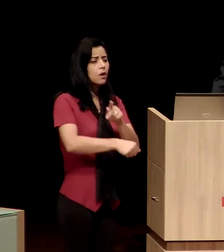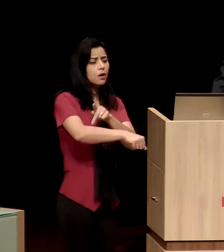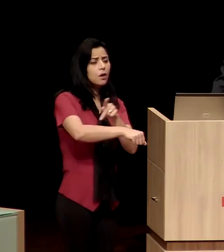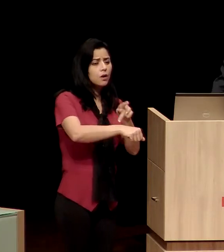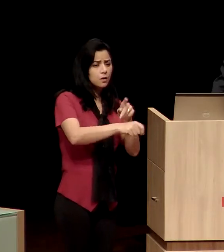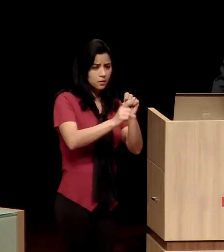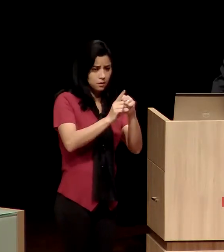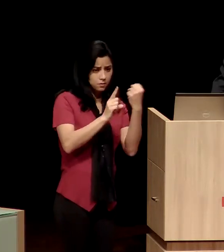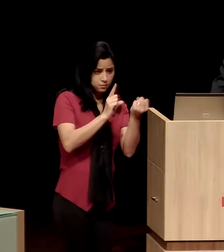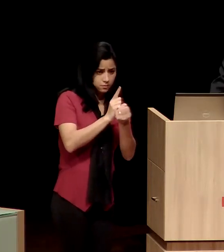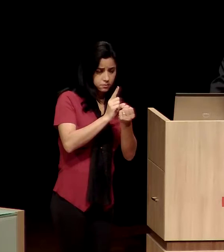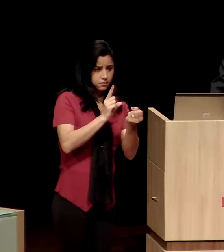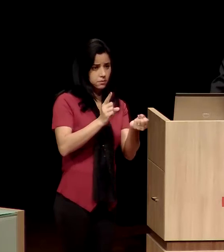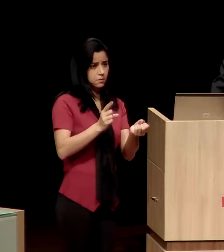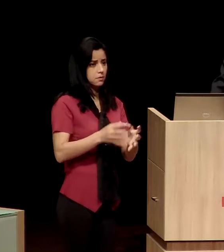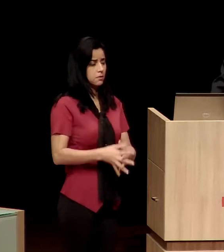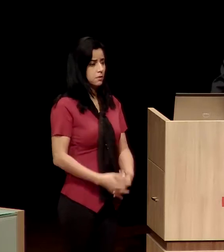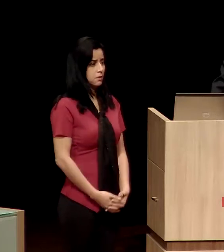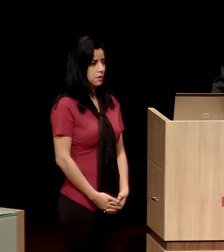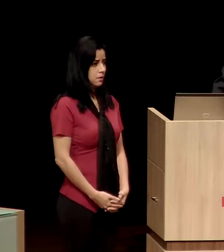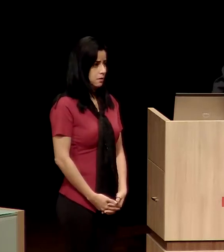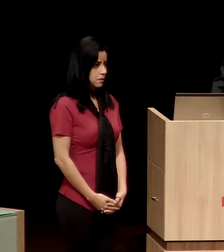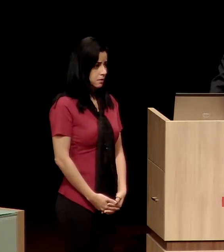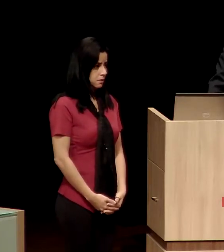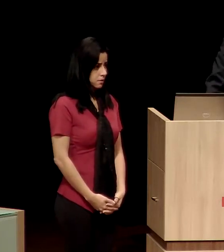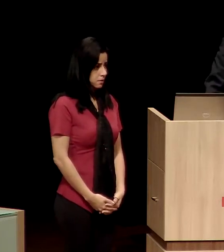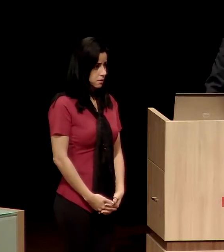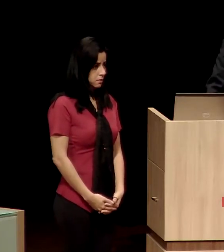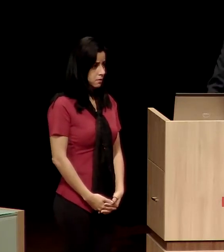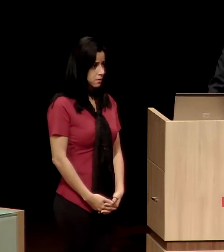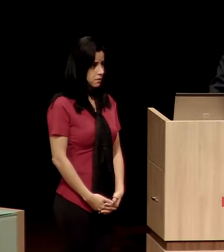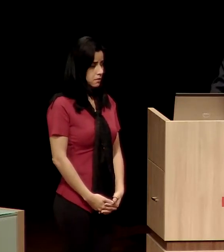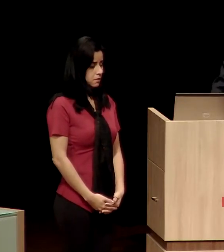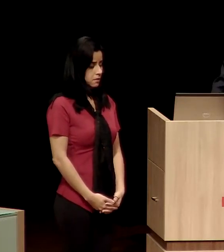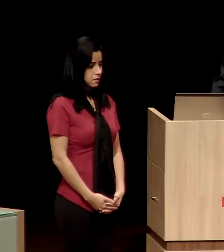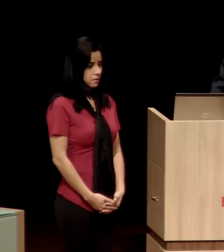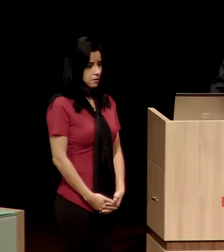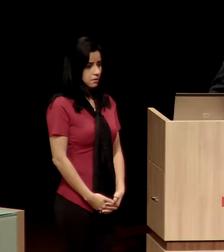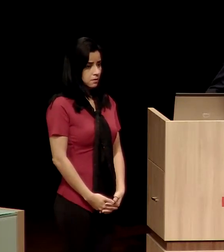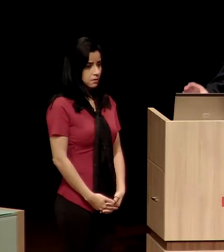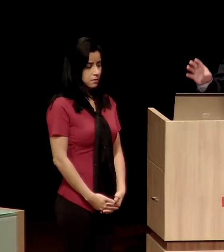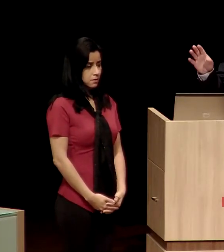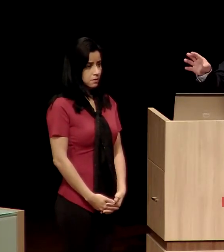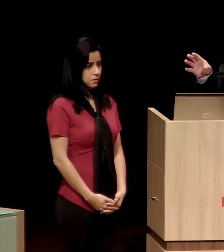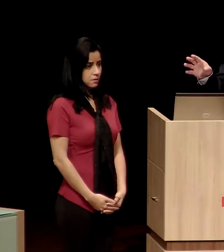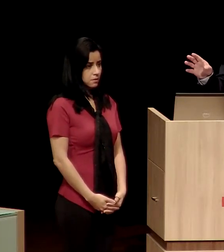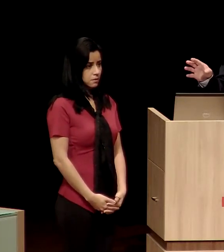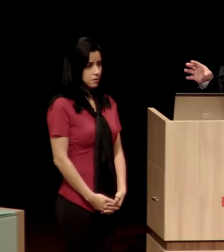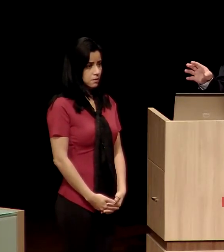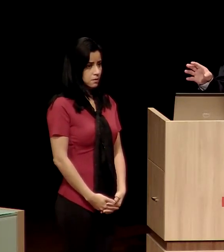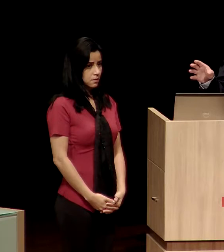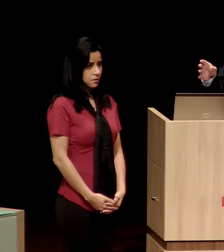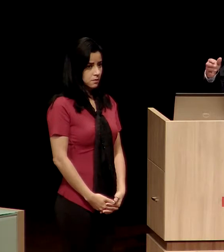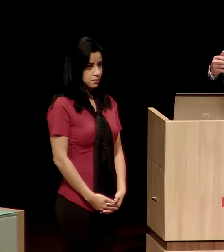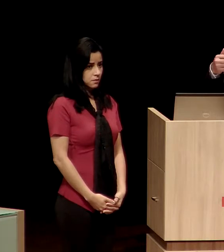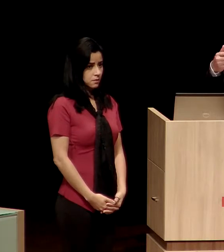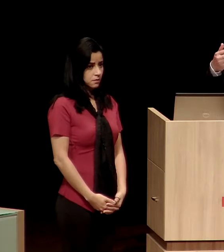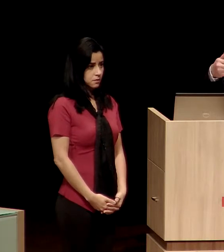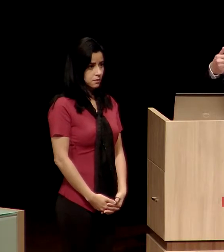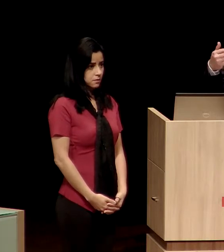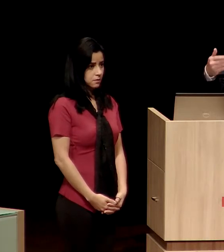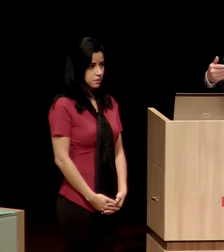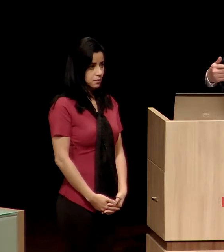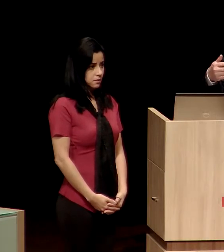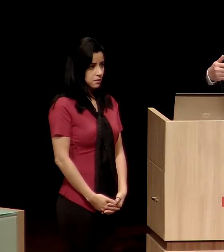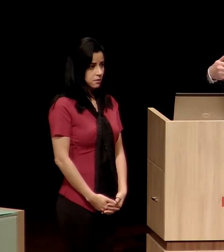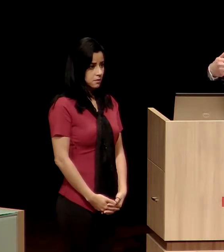pedagogia social. So, before I go further, I must ask about the interpretation.